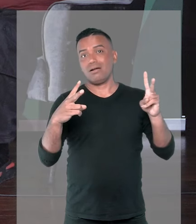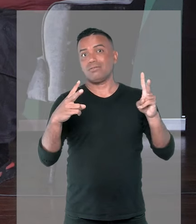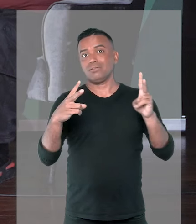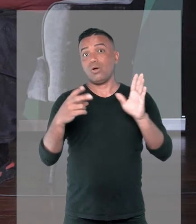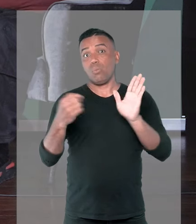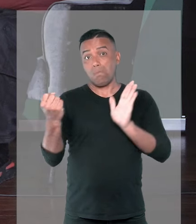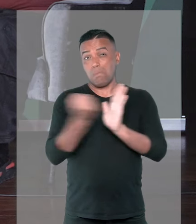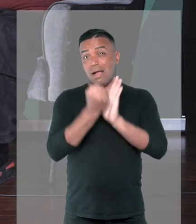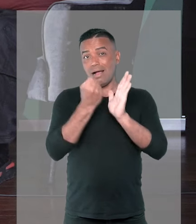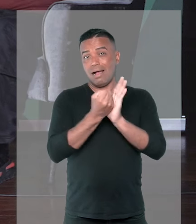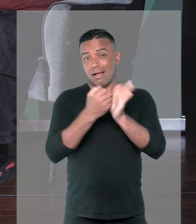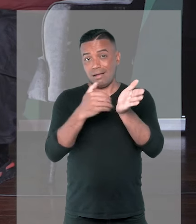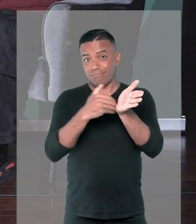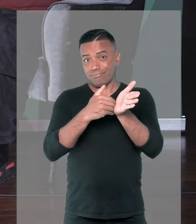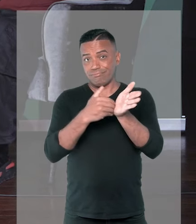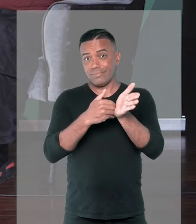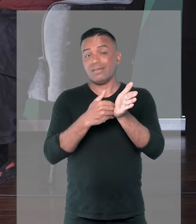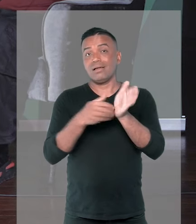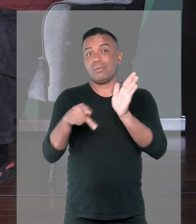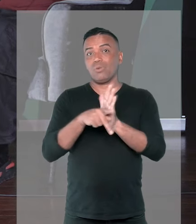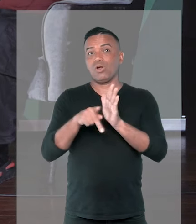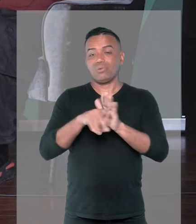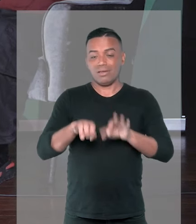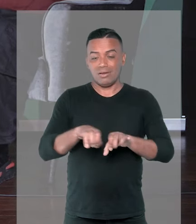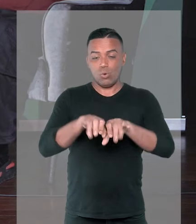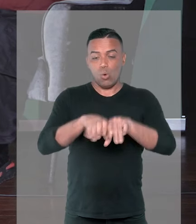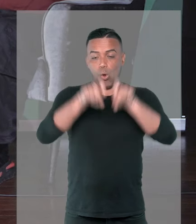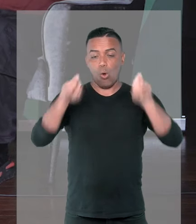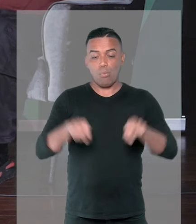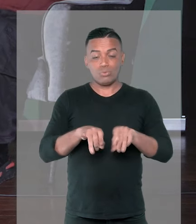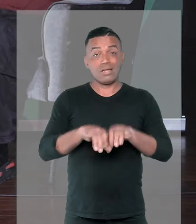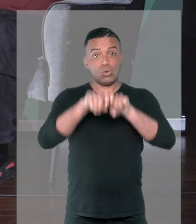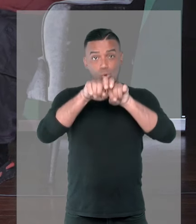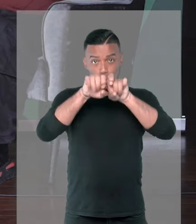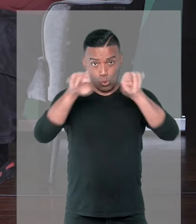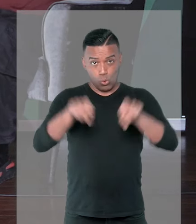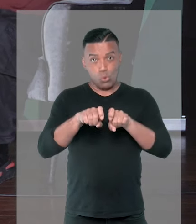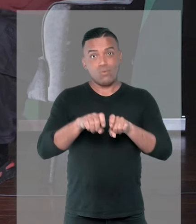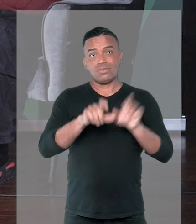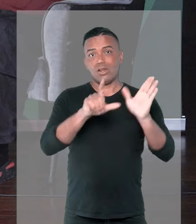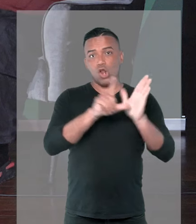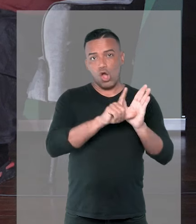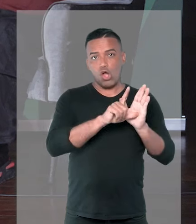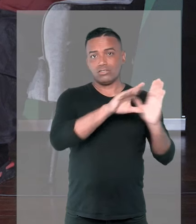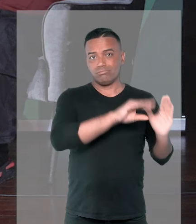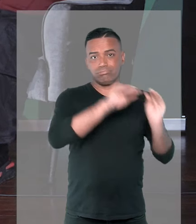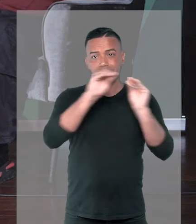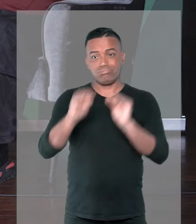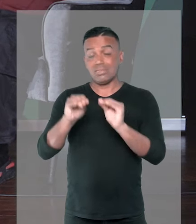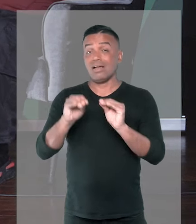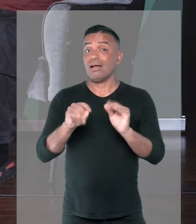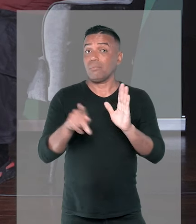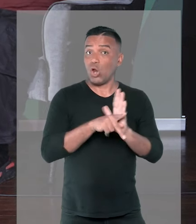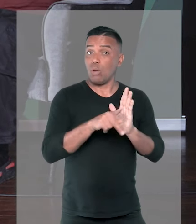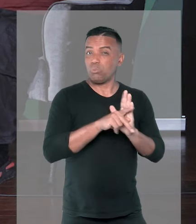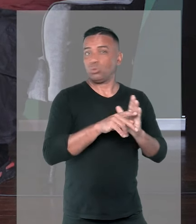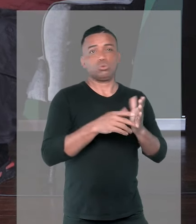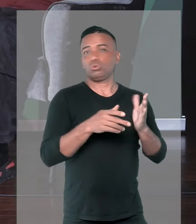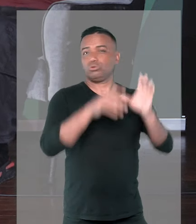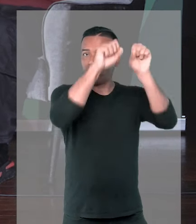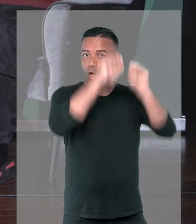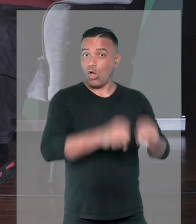abstrato ele vai rodar uma parte dele no seu computador e aí você pode transportar a loja de um lugar físico onde ela se encontra para qualquer